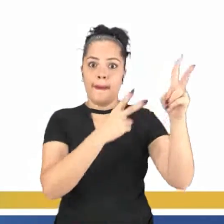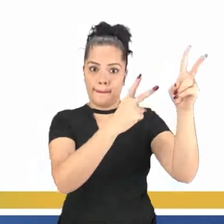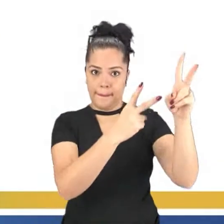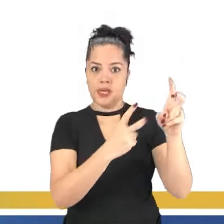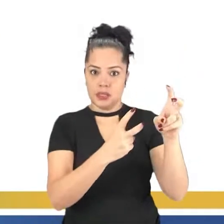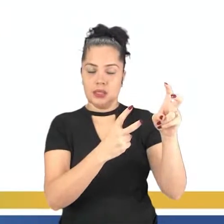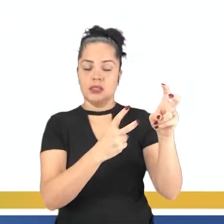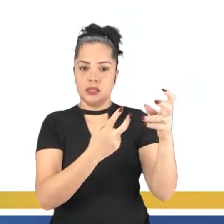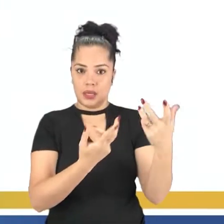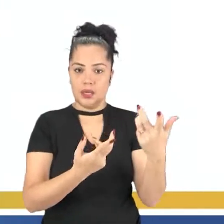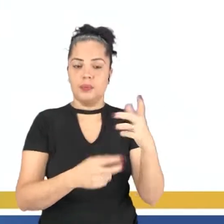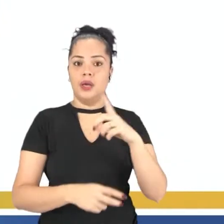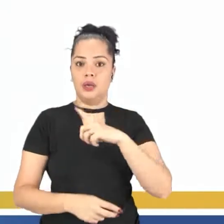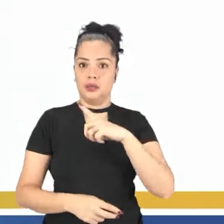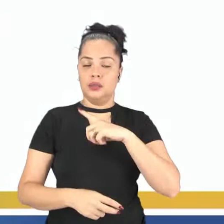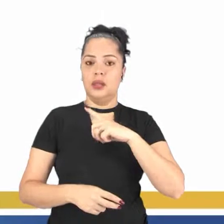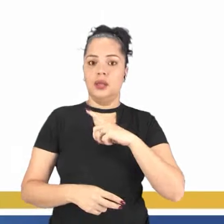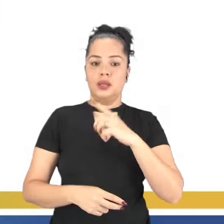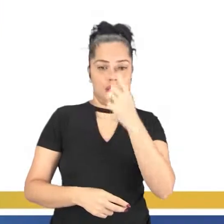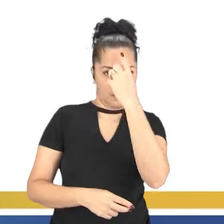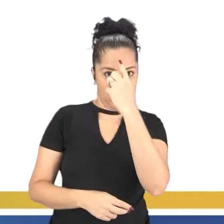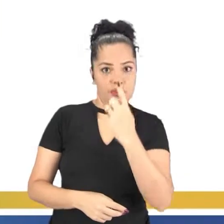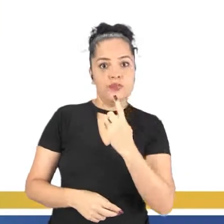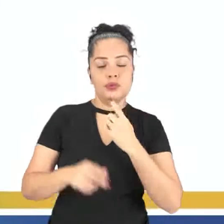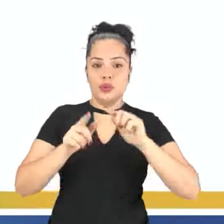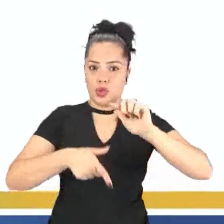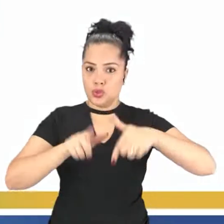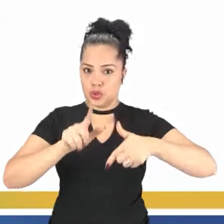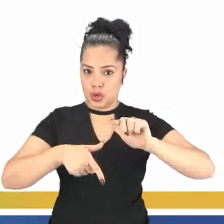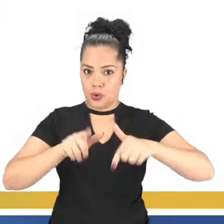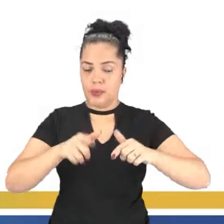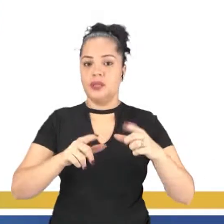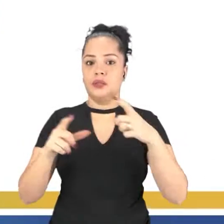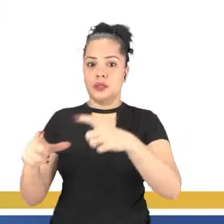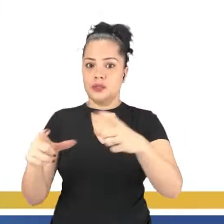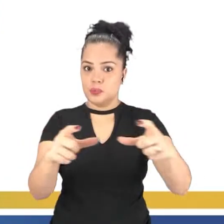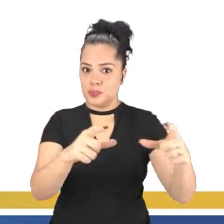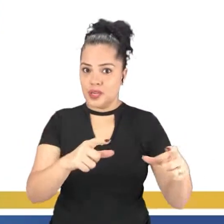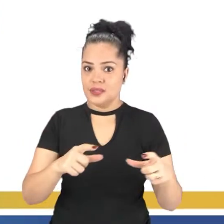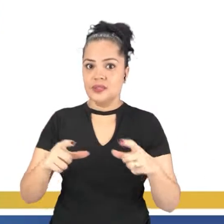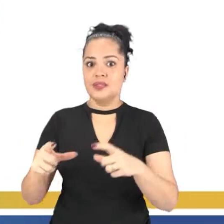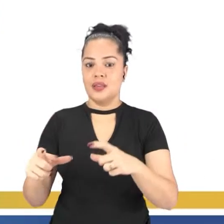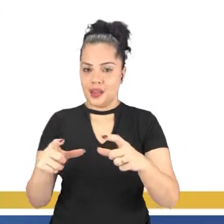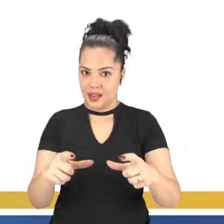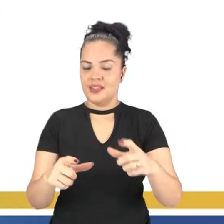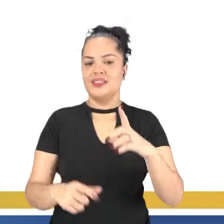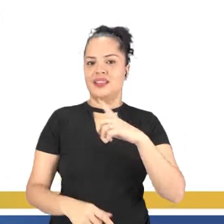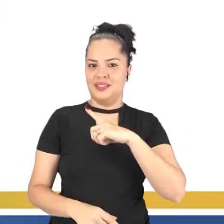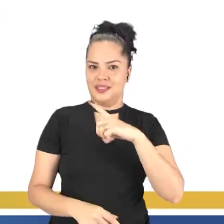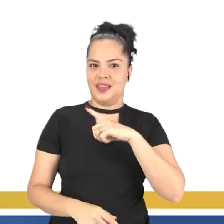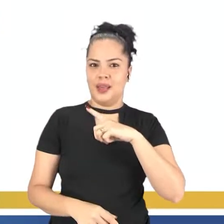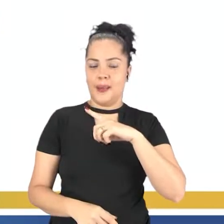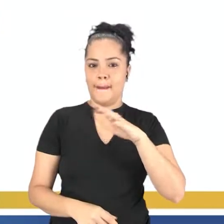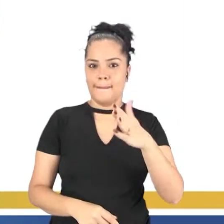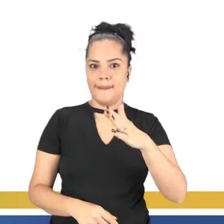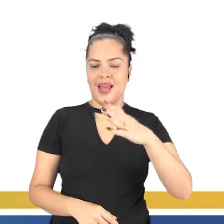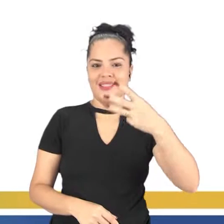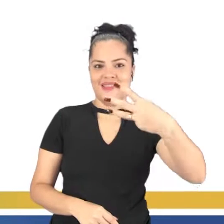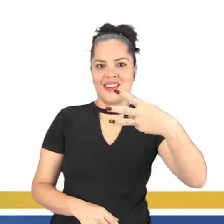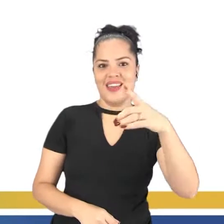os cones, os cilindros, são figuras geométricas espaciais, ou seja, elas possuem pelo menos 3